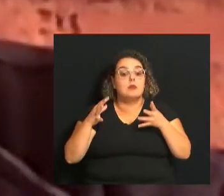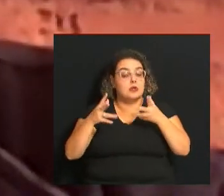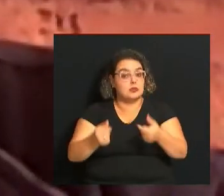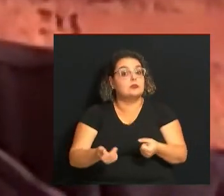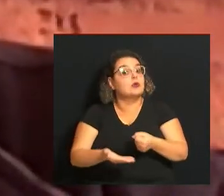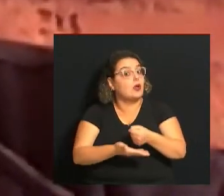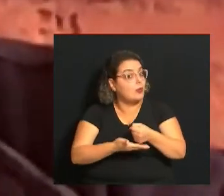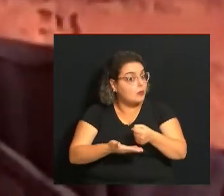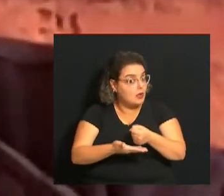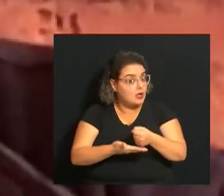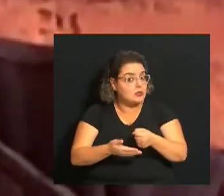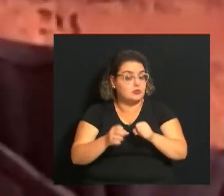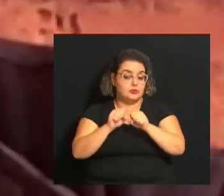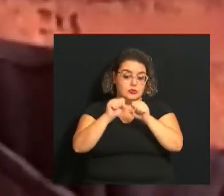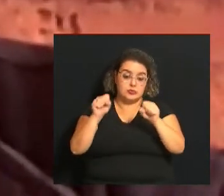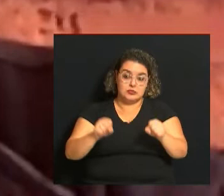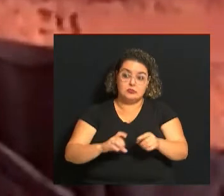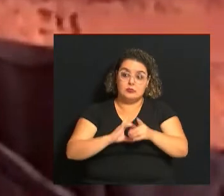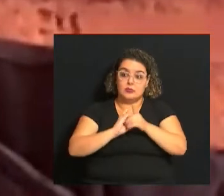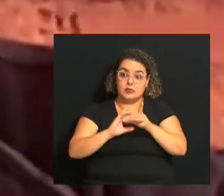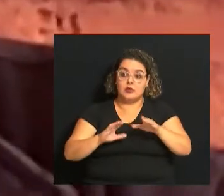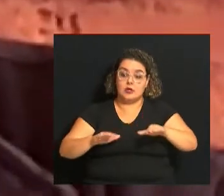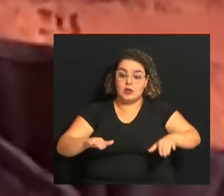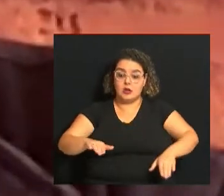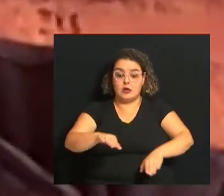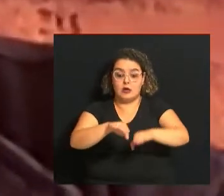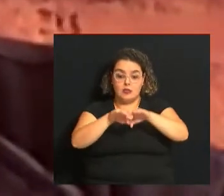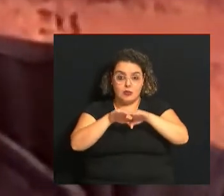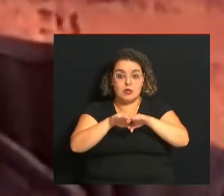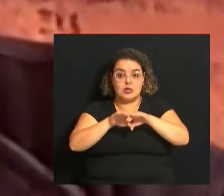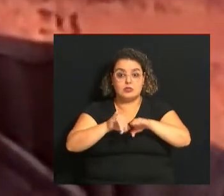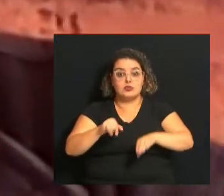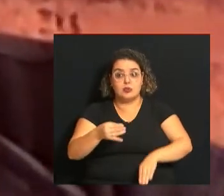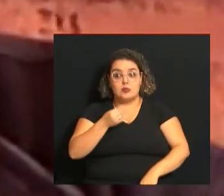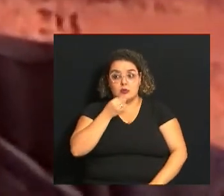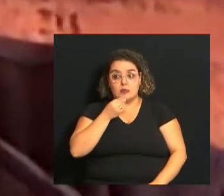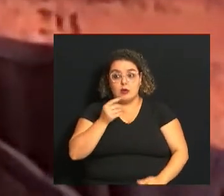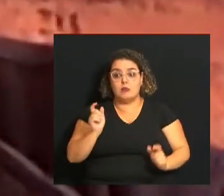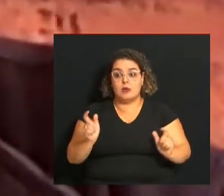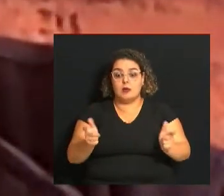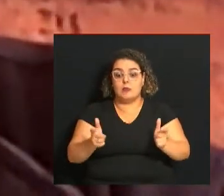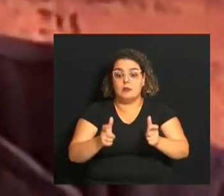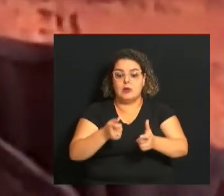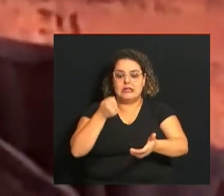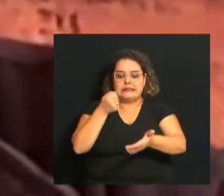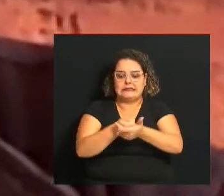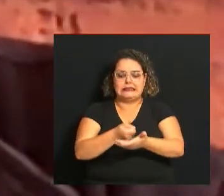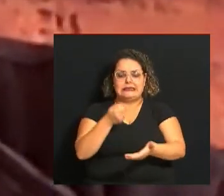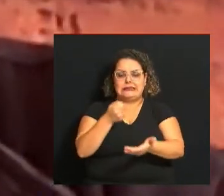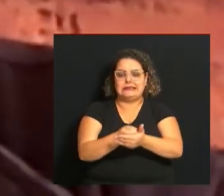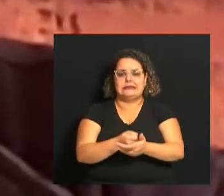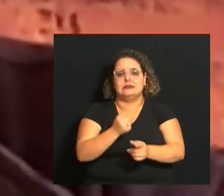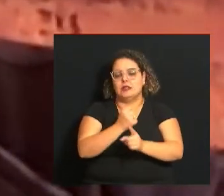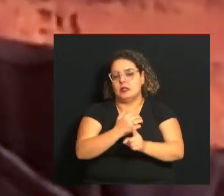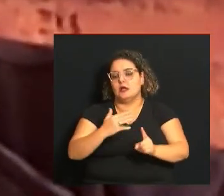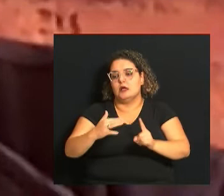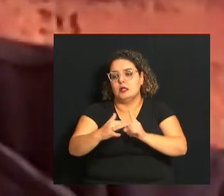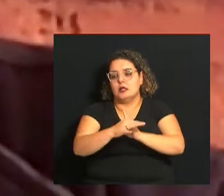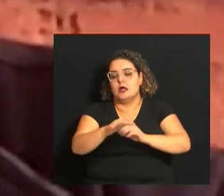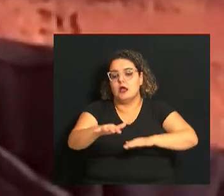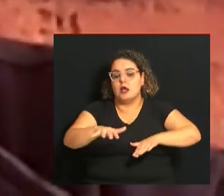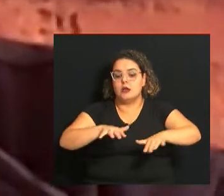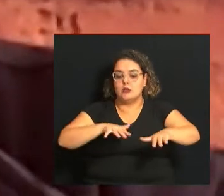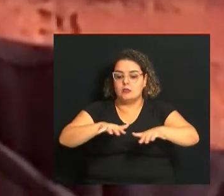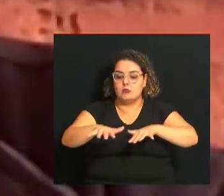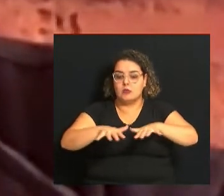sistema democrático, a igualdade de oportunidades, diminuir a pressão social, fazer com que esses movimentos aos quais você